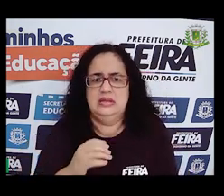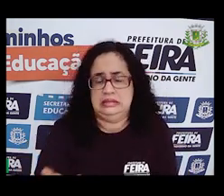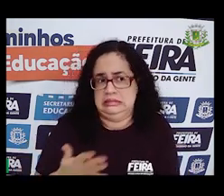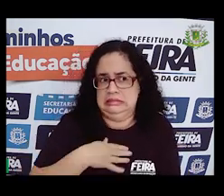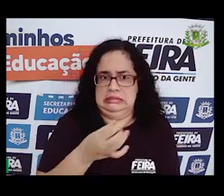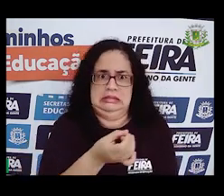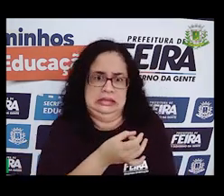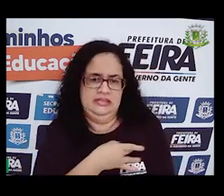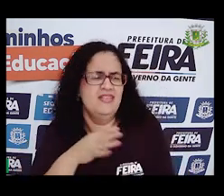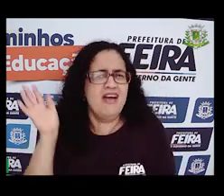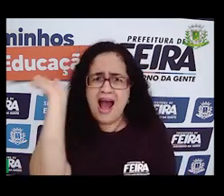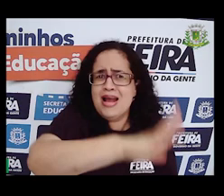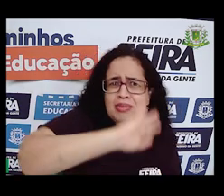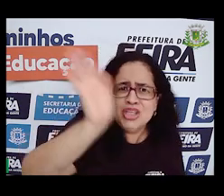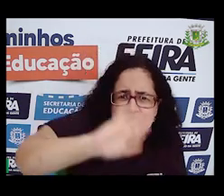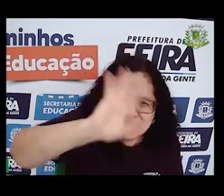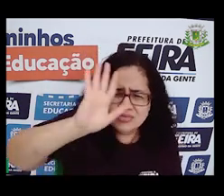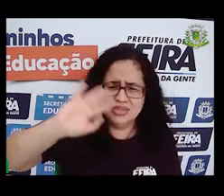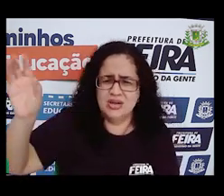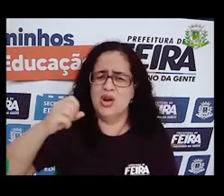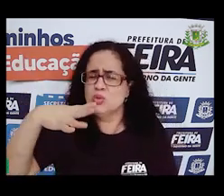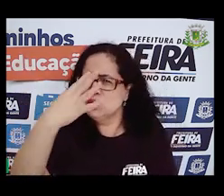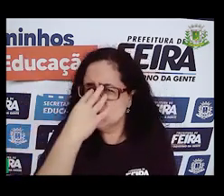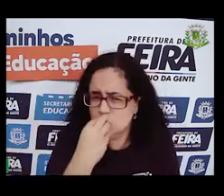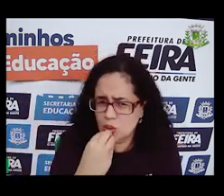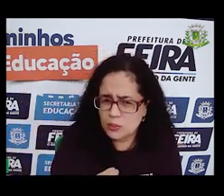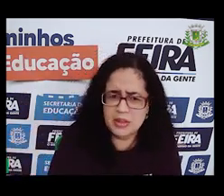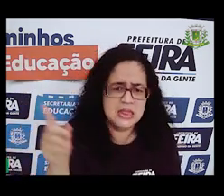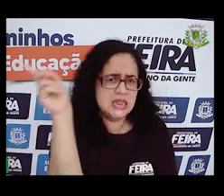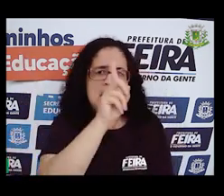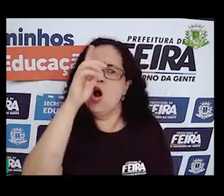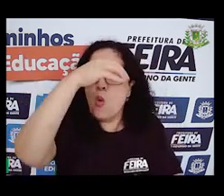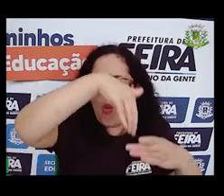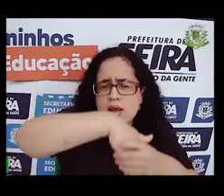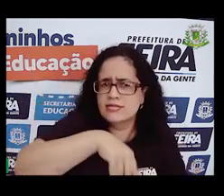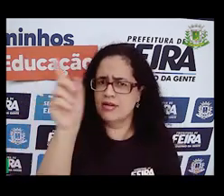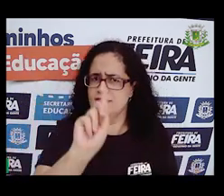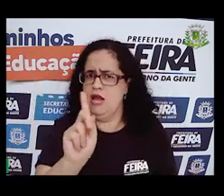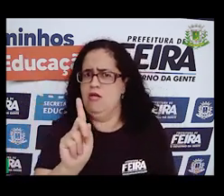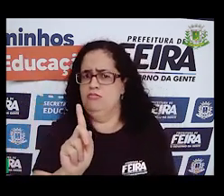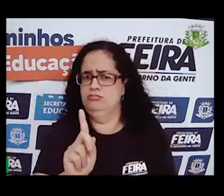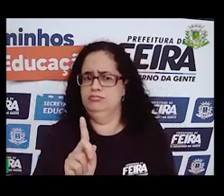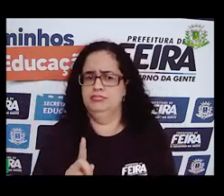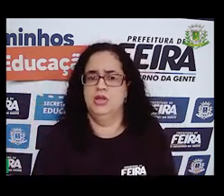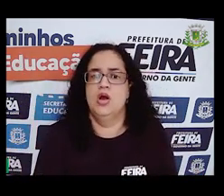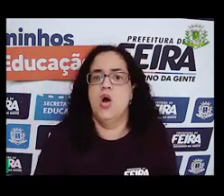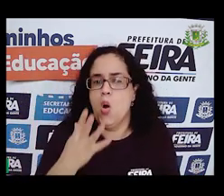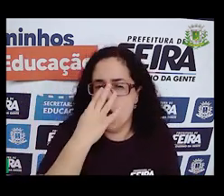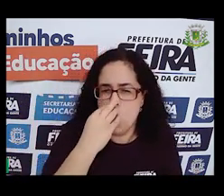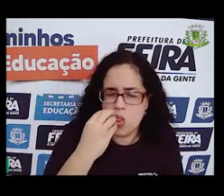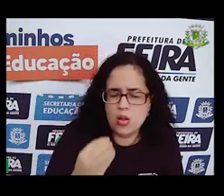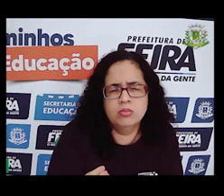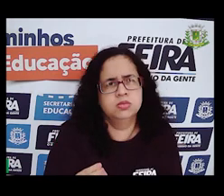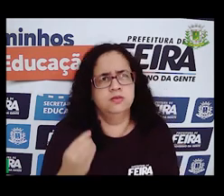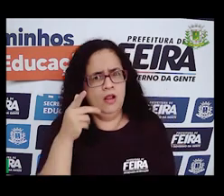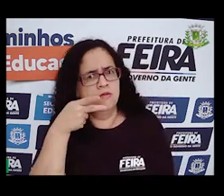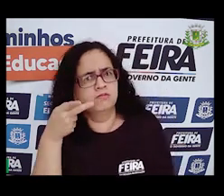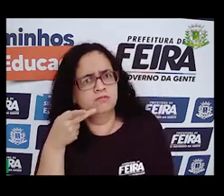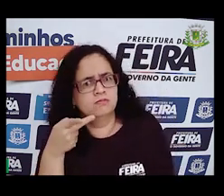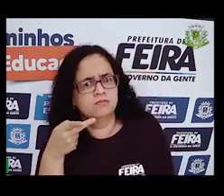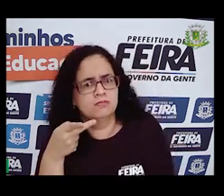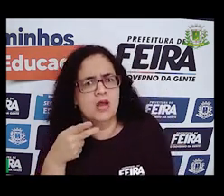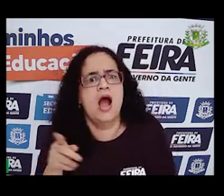intimidá-lo, disse: "Vá embora, seu lobo! Aqui você não vai entrar!" O lobo insistiu e